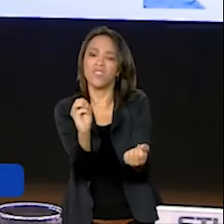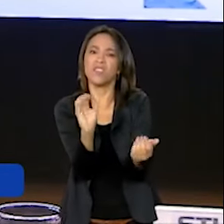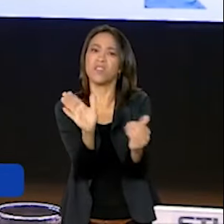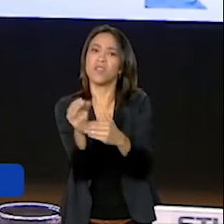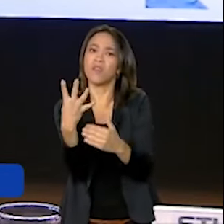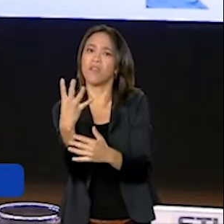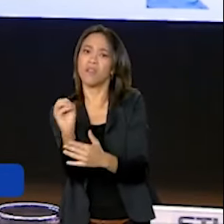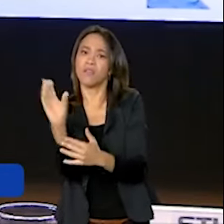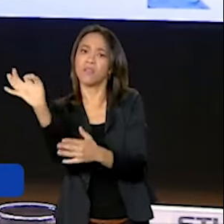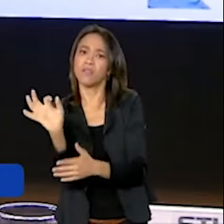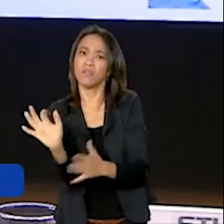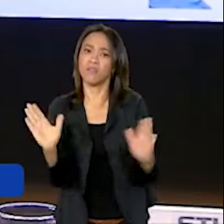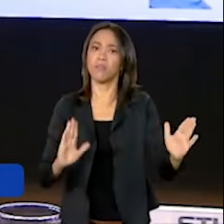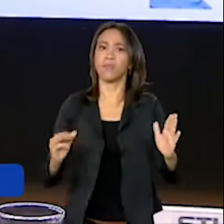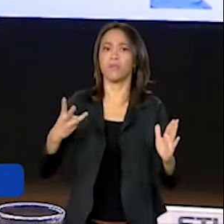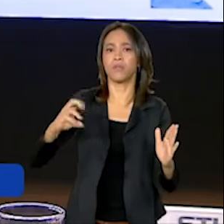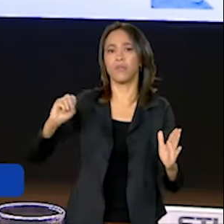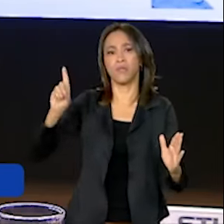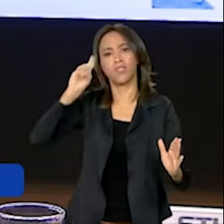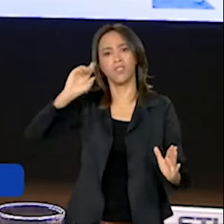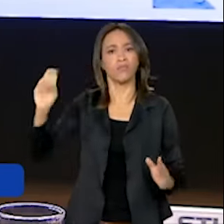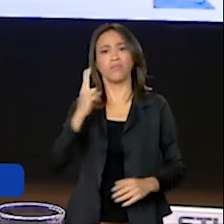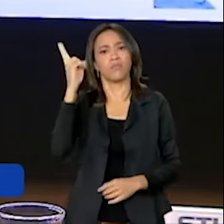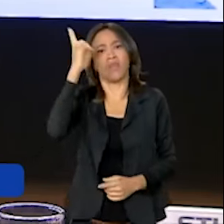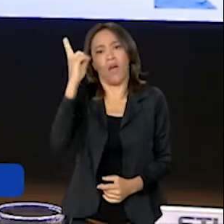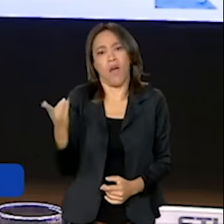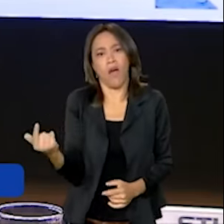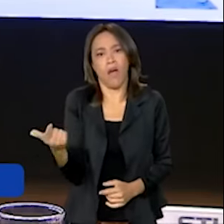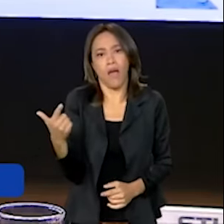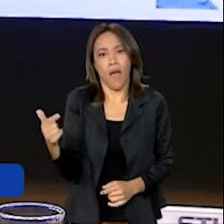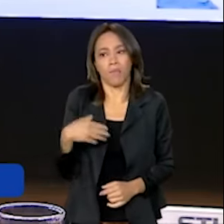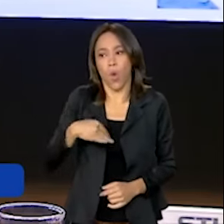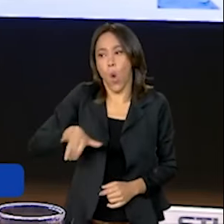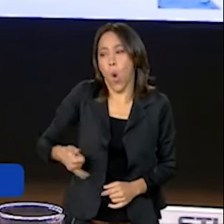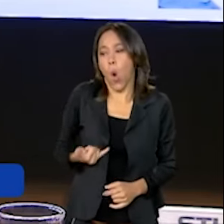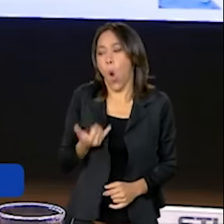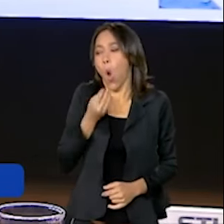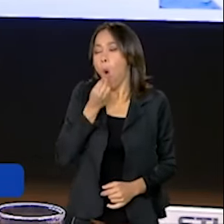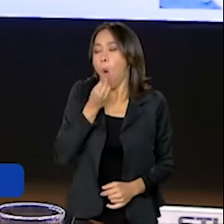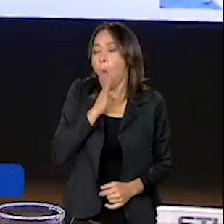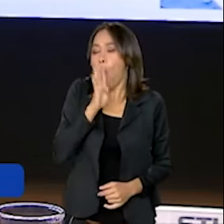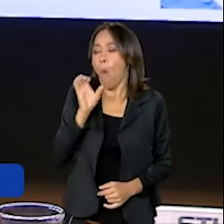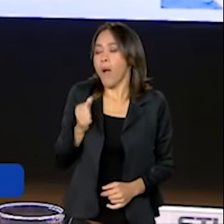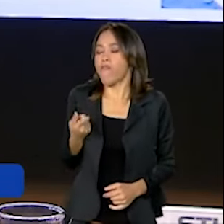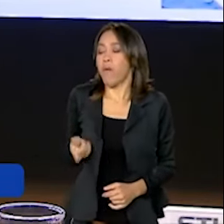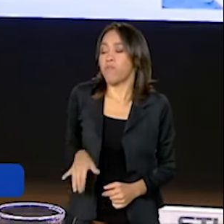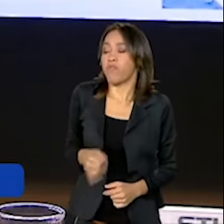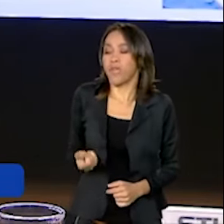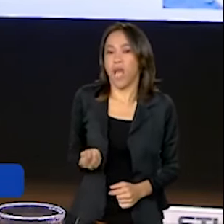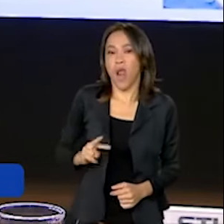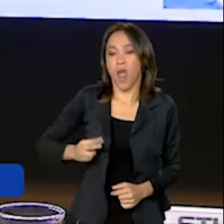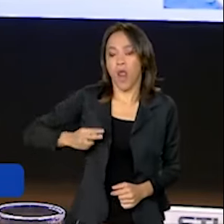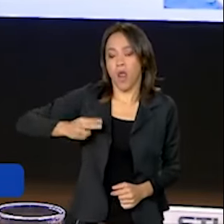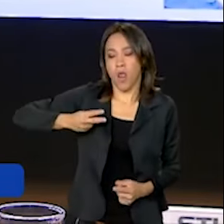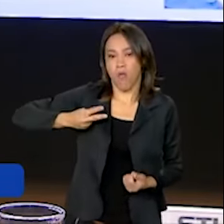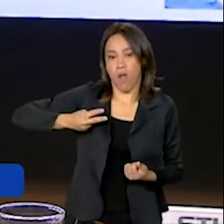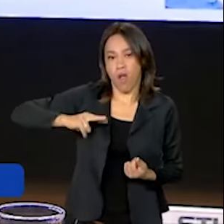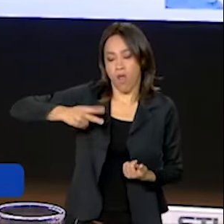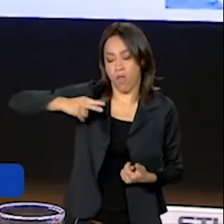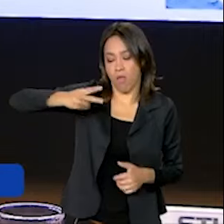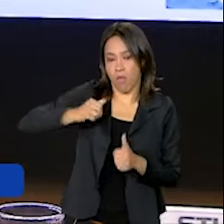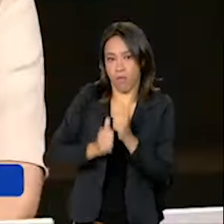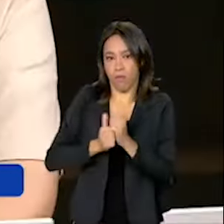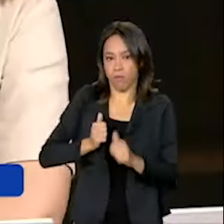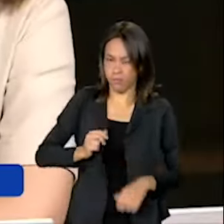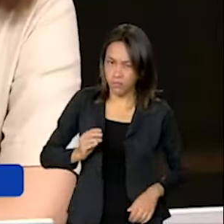30 dias. Não é concebível uma situação como essa. E ele deve chegar nas gôndolas dos supermercados, eu acredito, a partir de 30, 40 dias já está